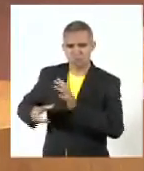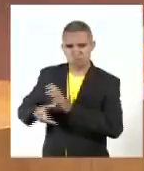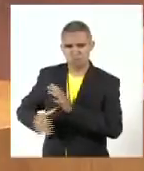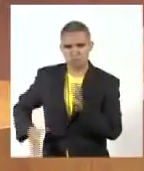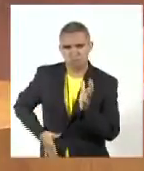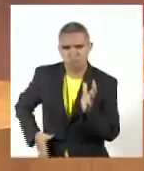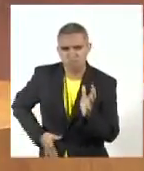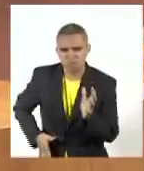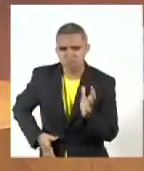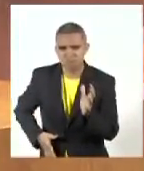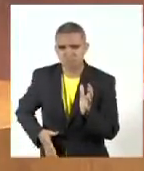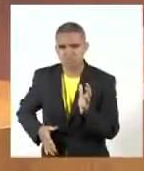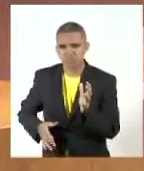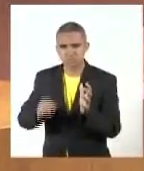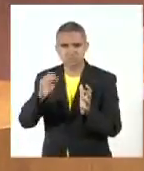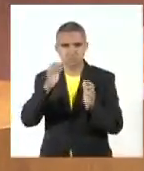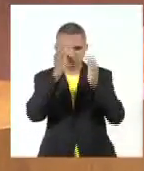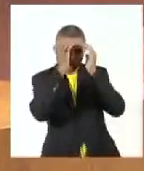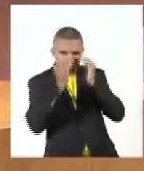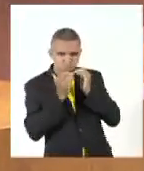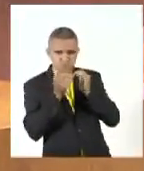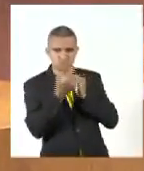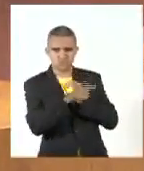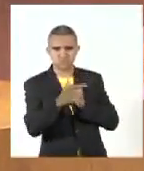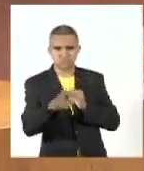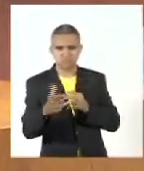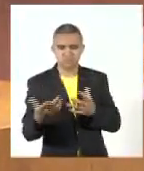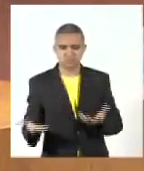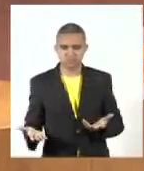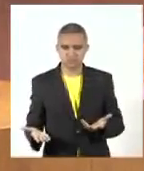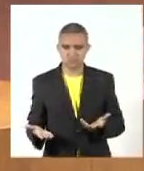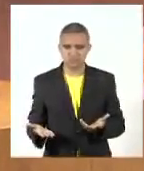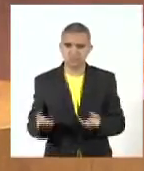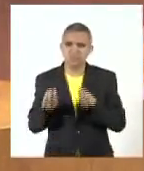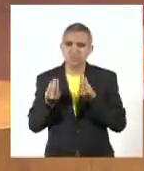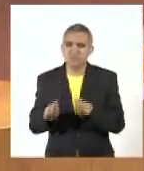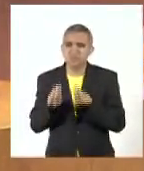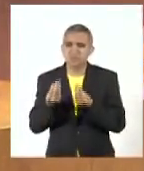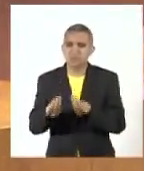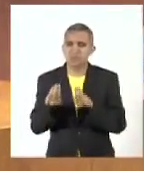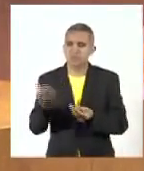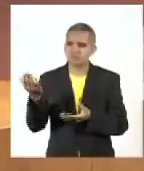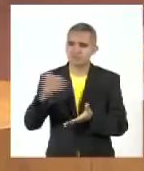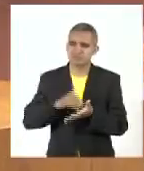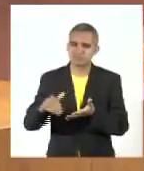Que secretário de segurança é esse? Vão prender